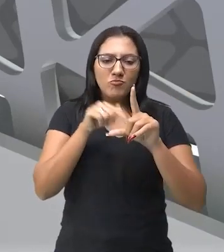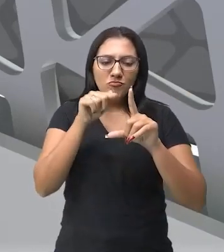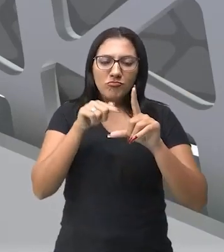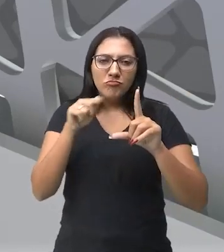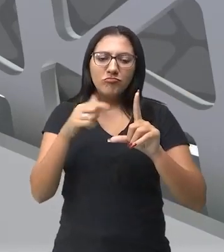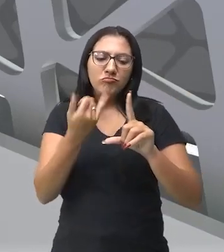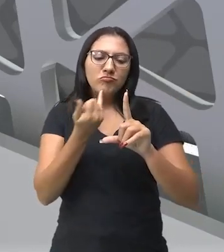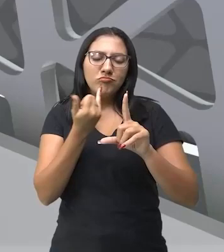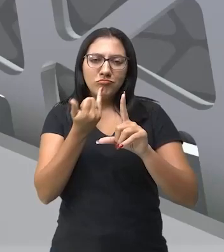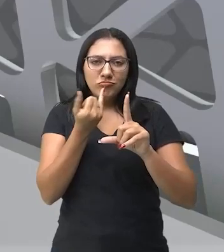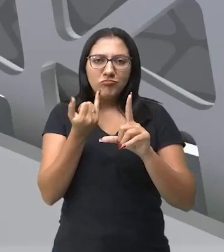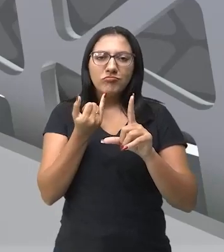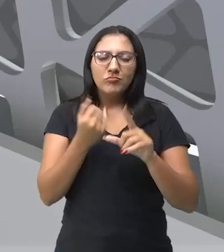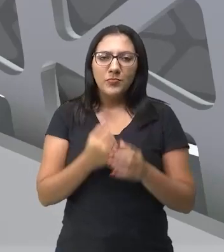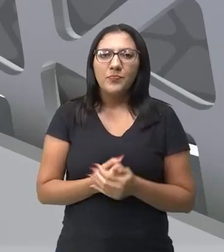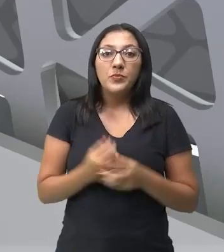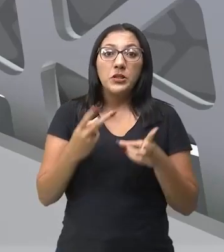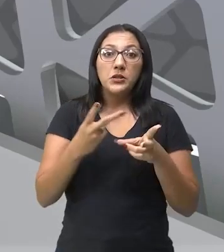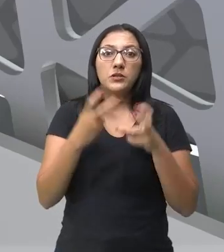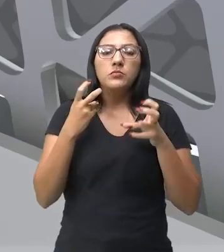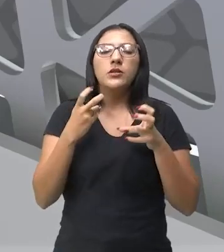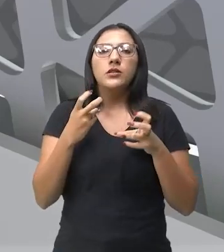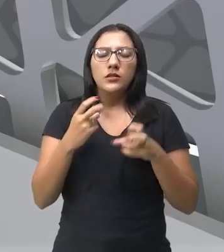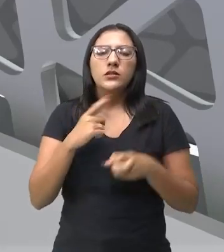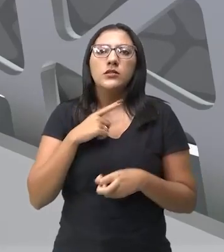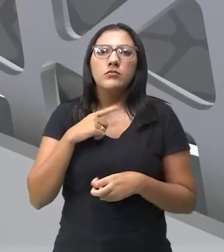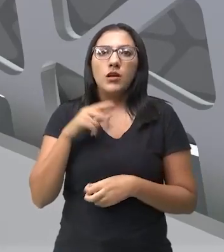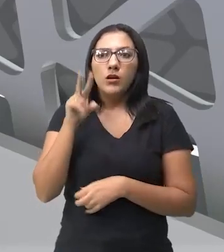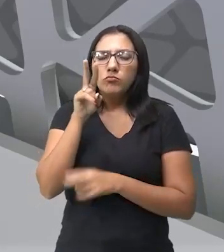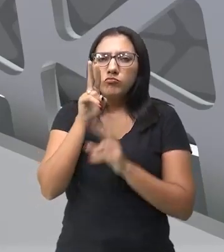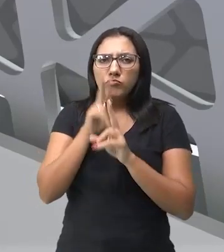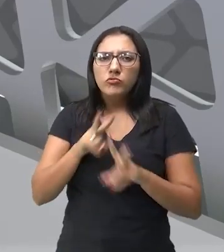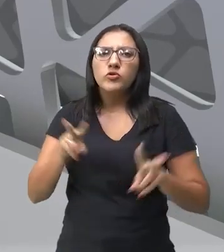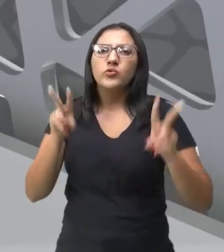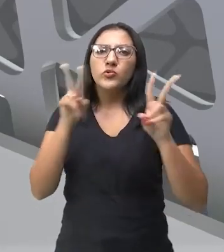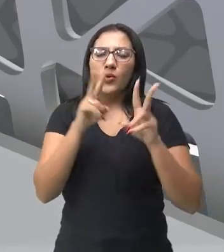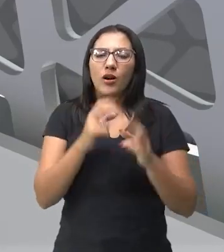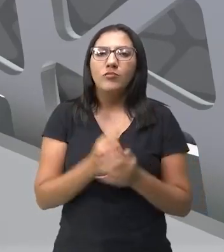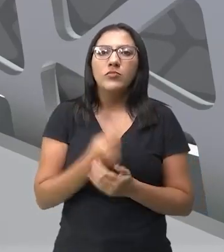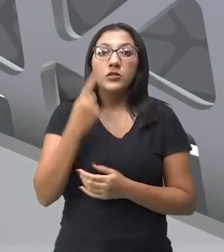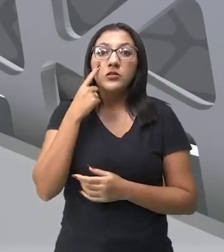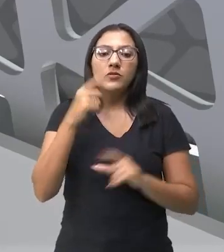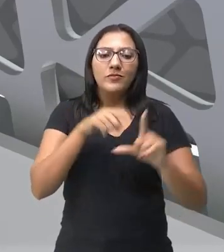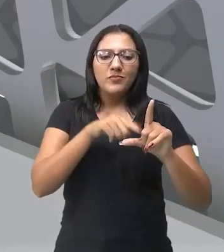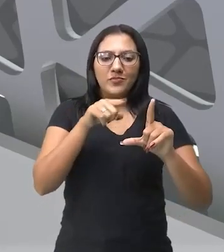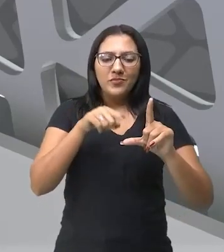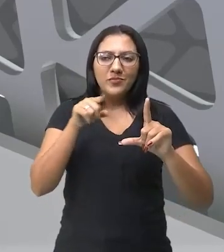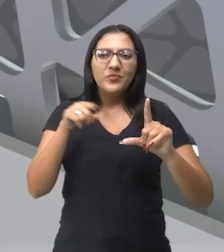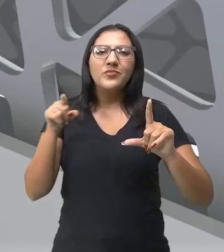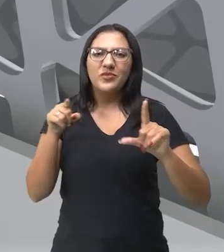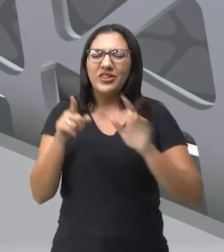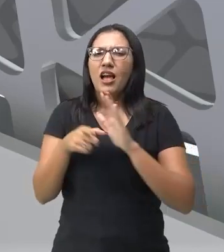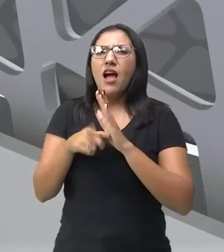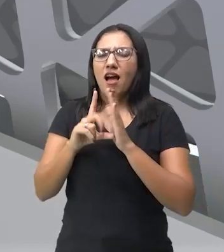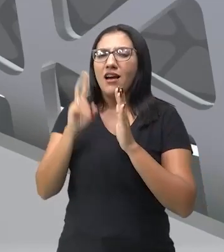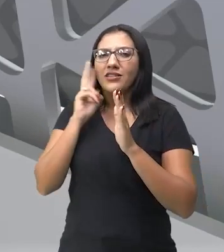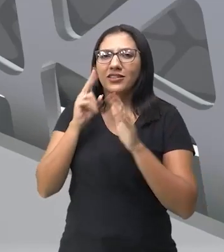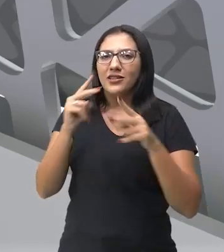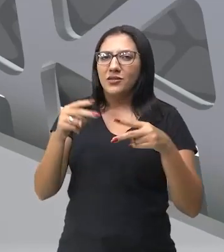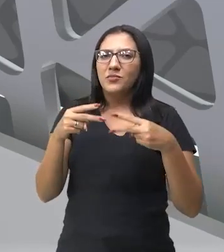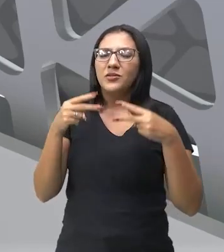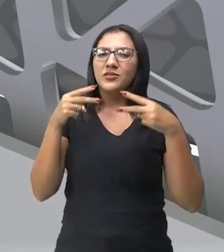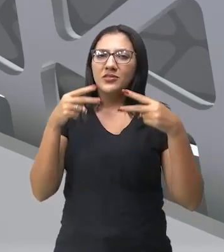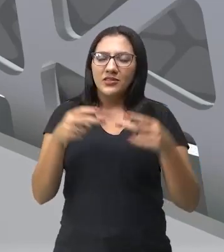aula no site da imunização, e de um infográfico que está agora em análise por nós, né? Tem uma diferença na configuração,